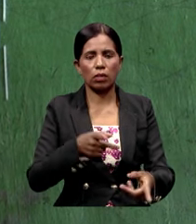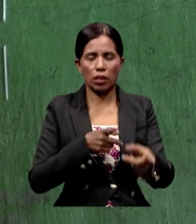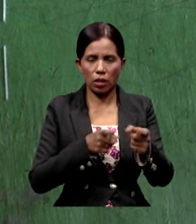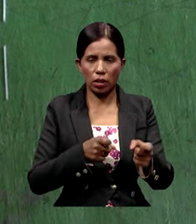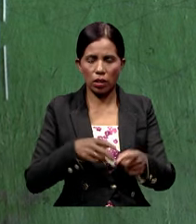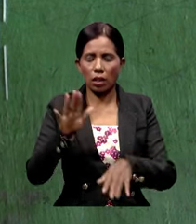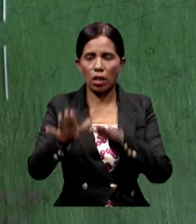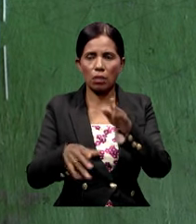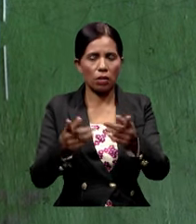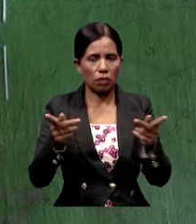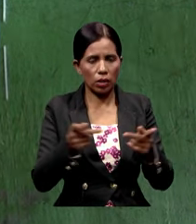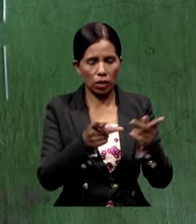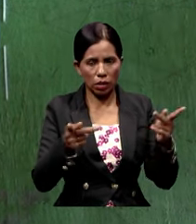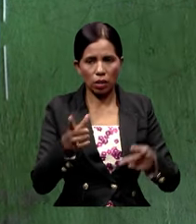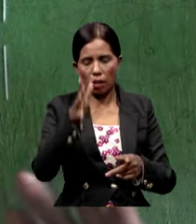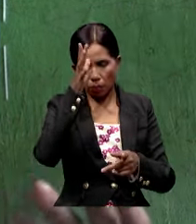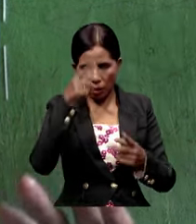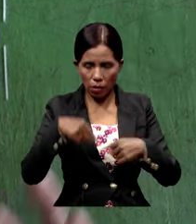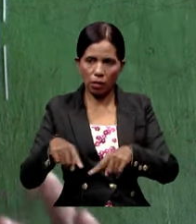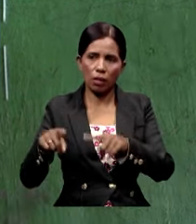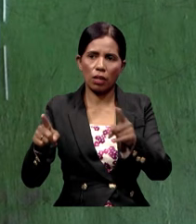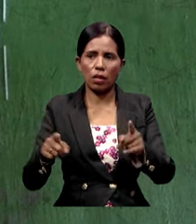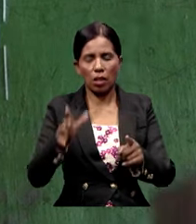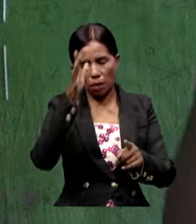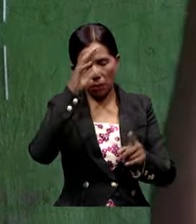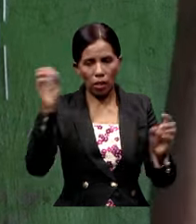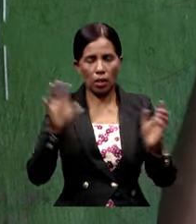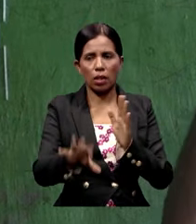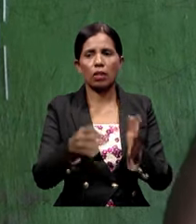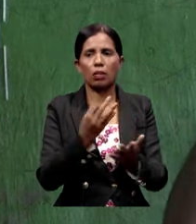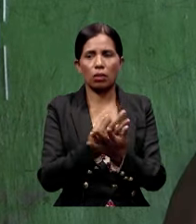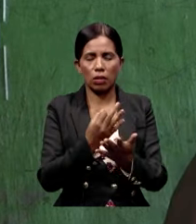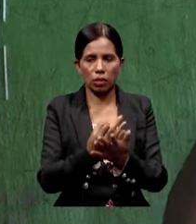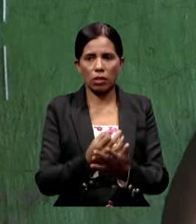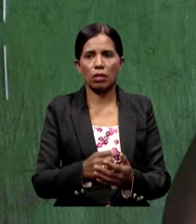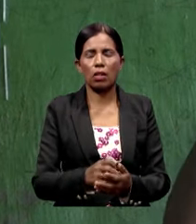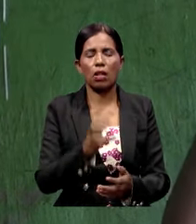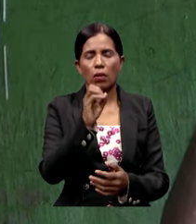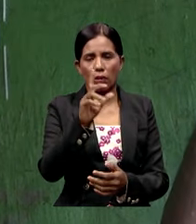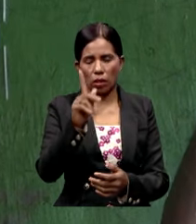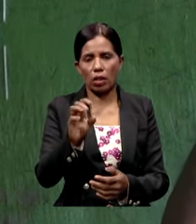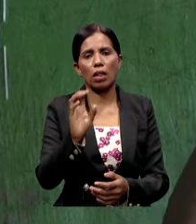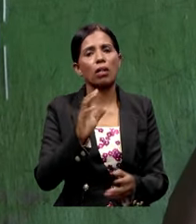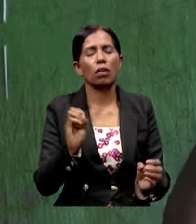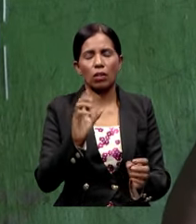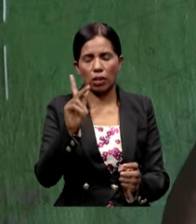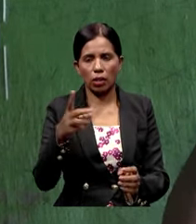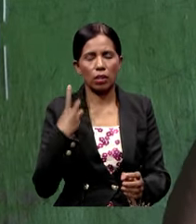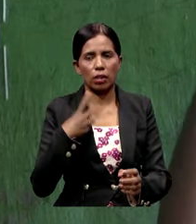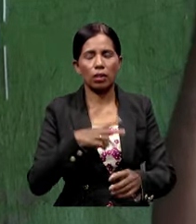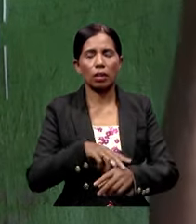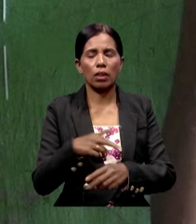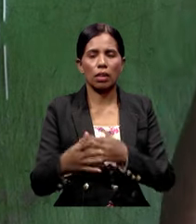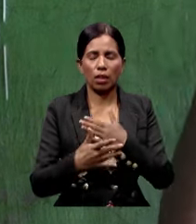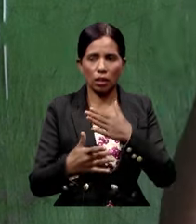mai fata fata sere apa to pe apa le heta fer buatira ne ba kor ni di hansane husik ba la buatira itene ram fakar ba